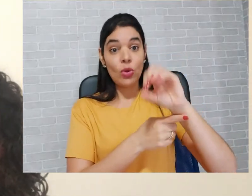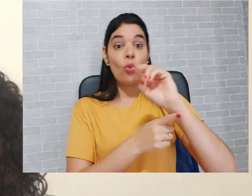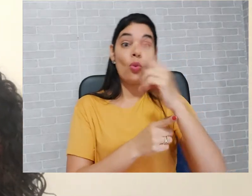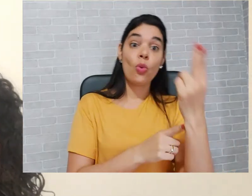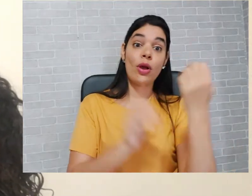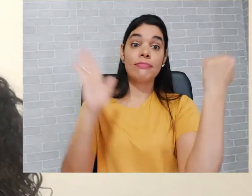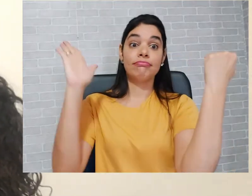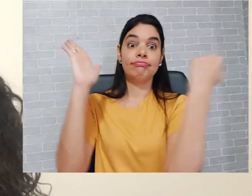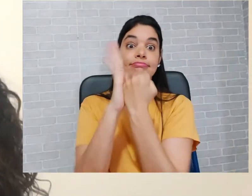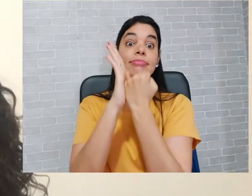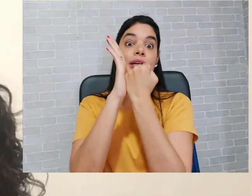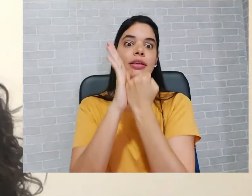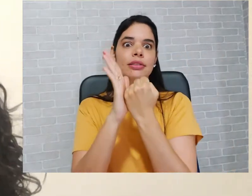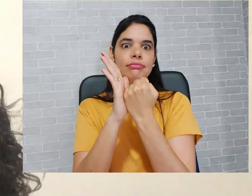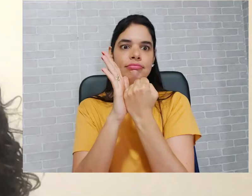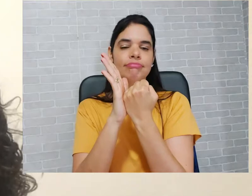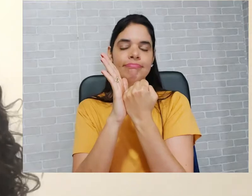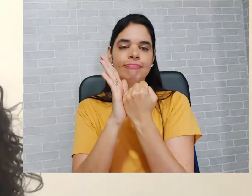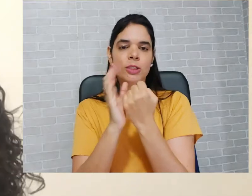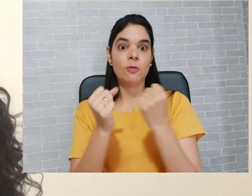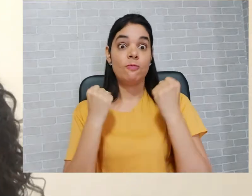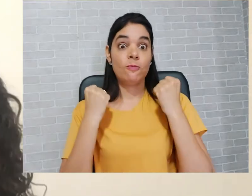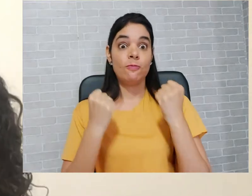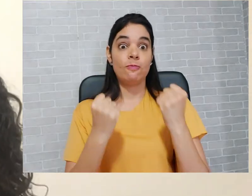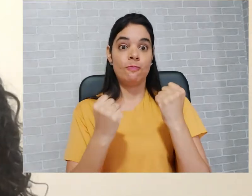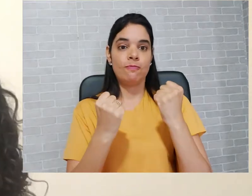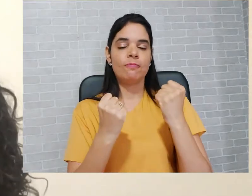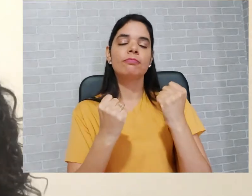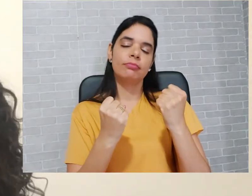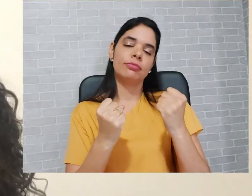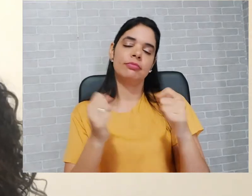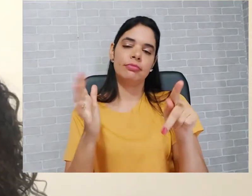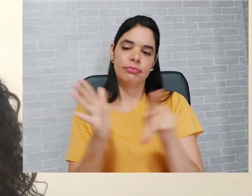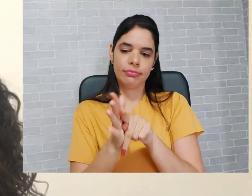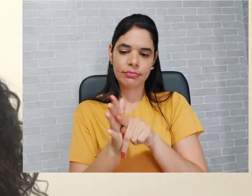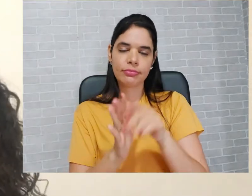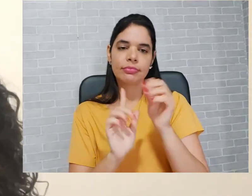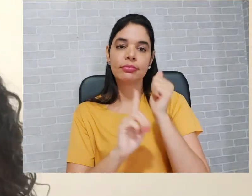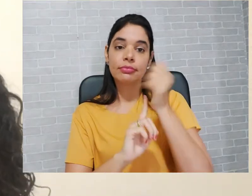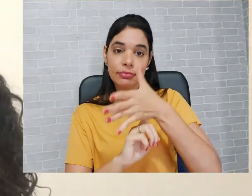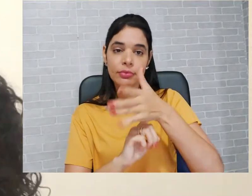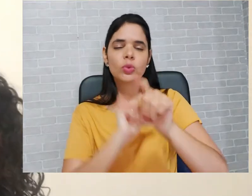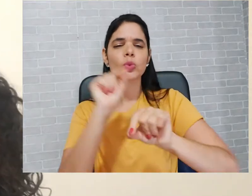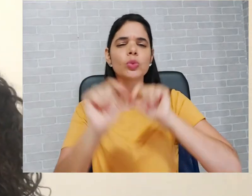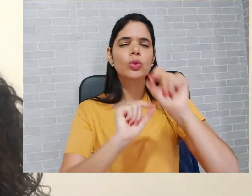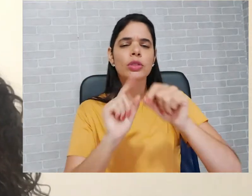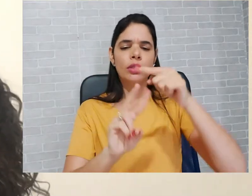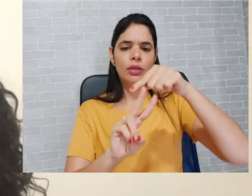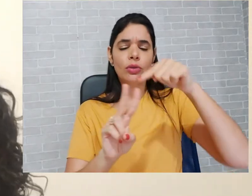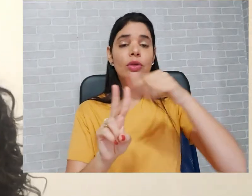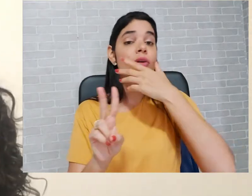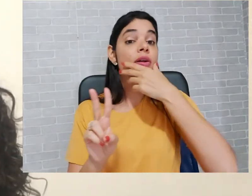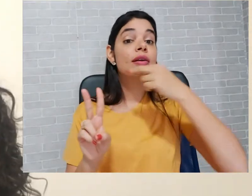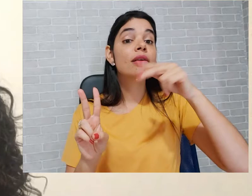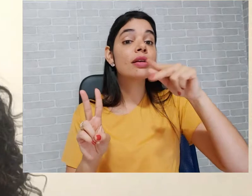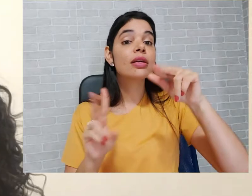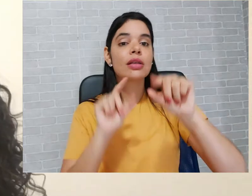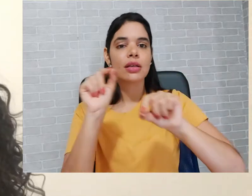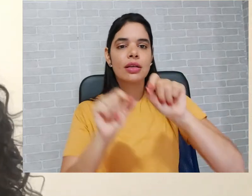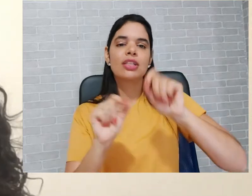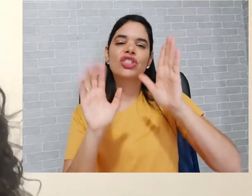fábulas. Embora as fábulas, no caso as fábulas dos irmãos Saint-Quentin, elas foram